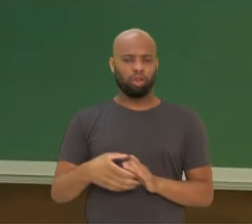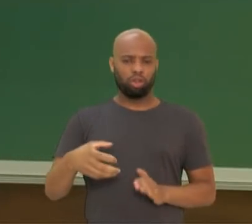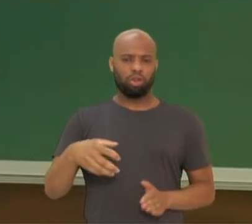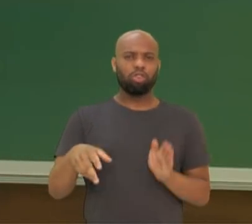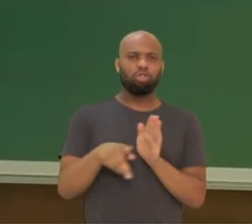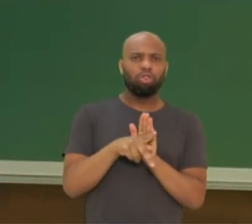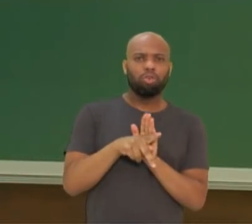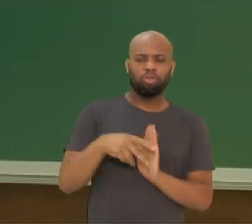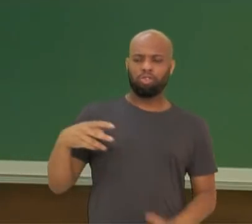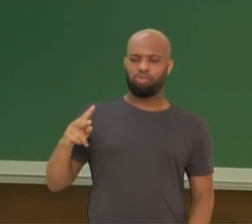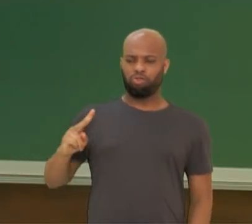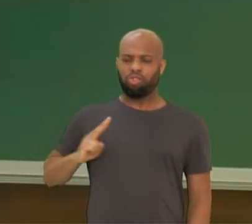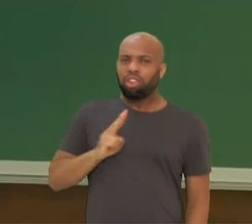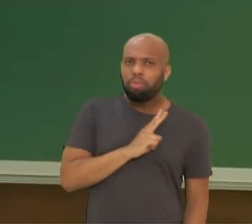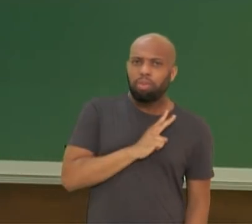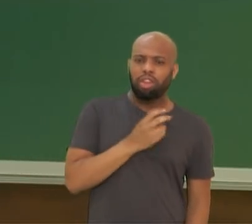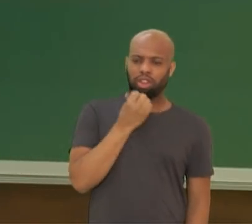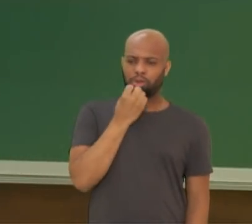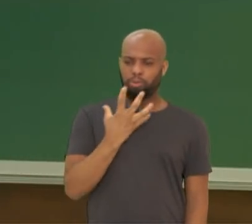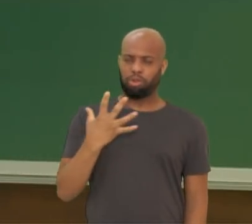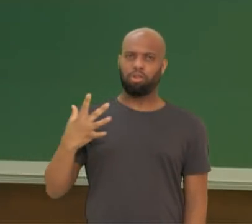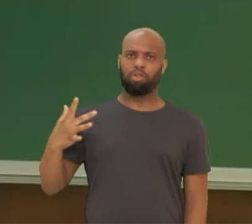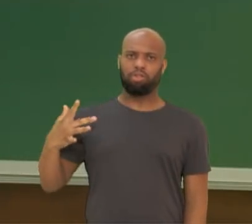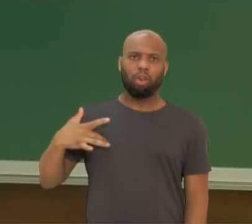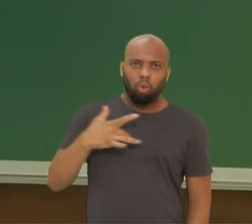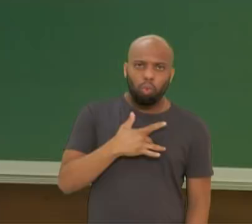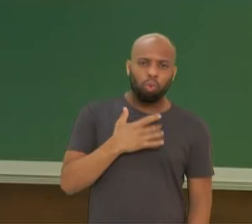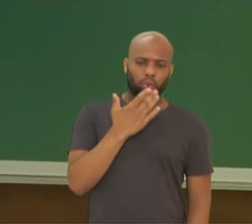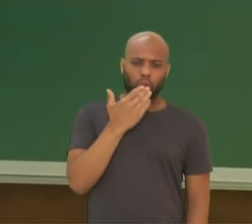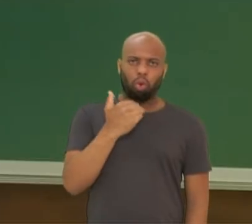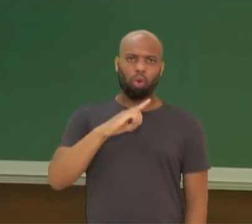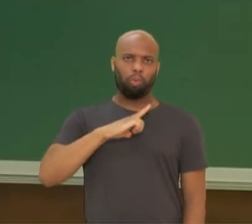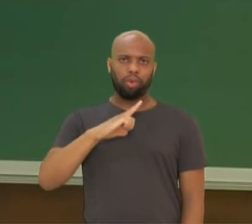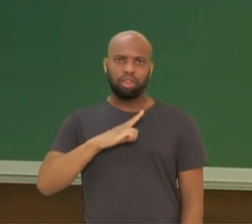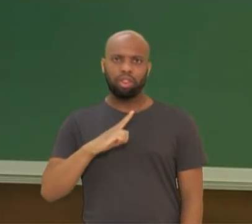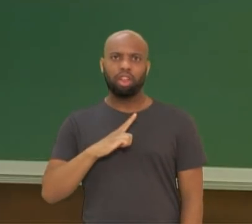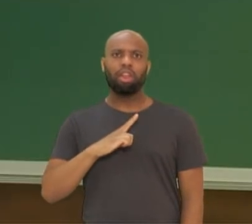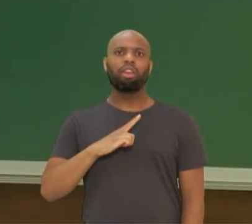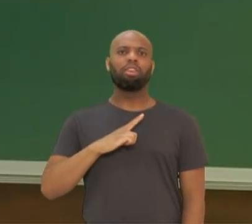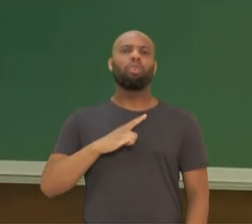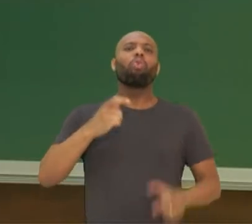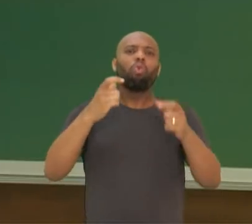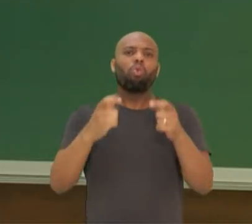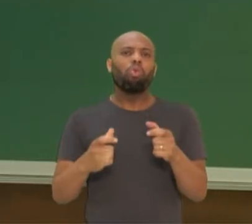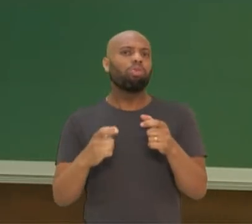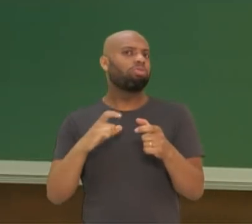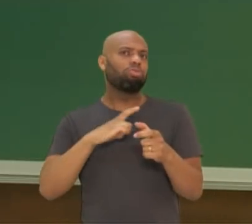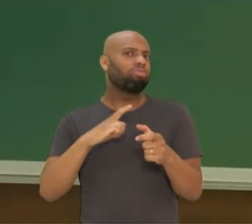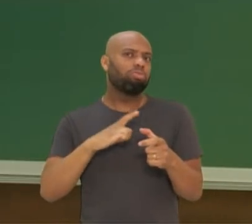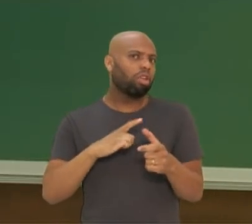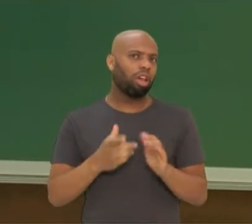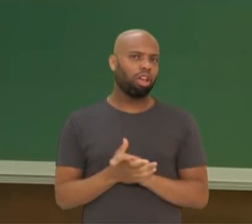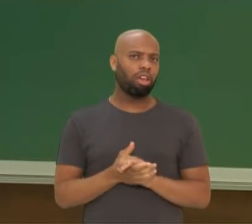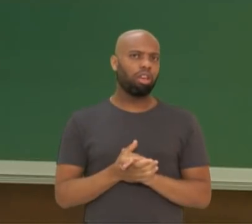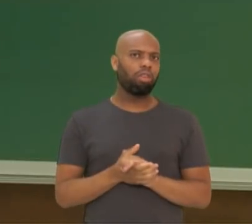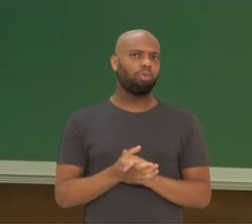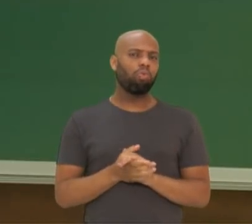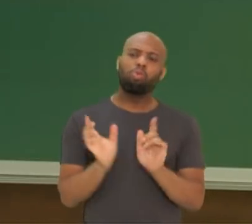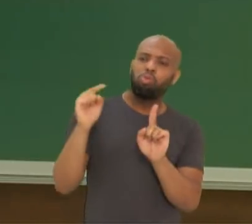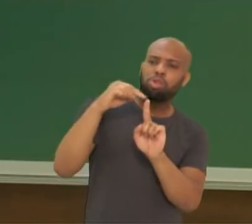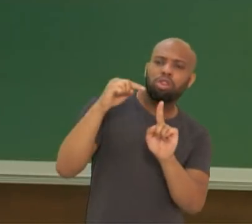nutrição. Então, várias aulas nós conversamos sobre os nutrientes, aonde que a gente encontra eles, quais são as